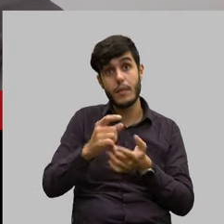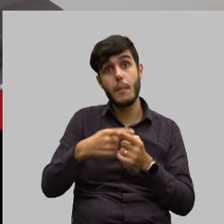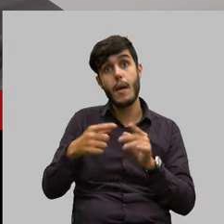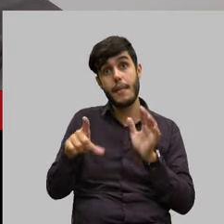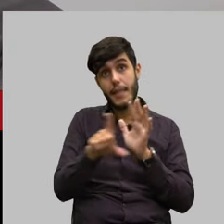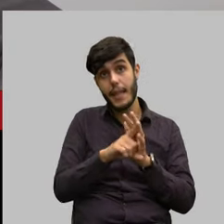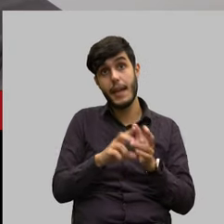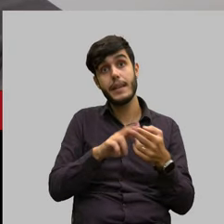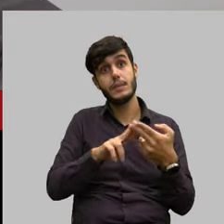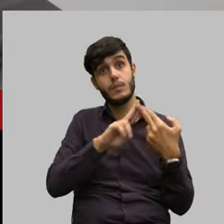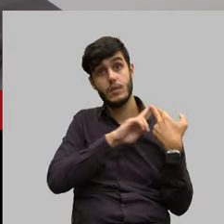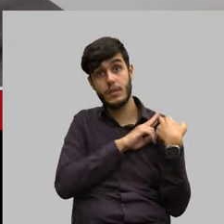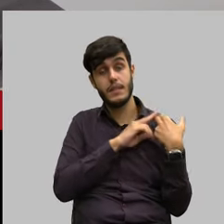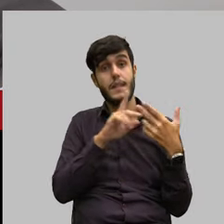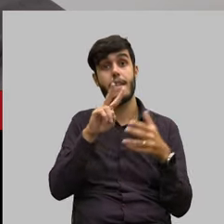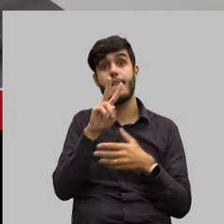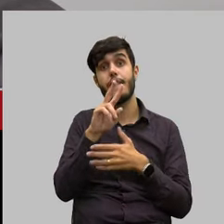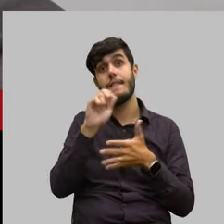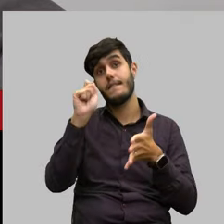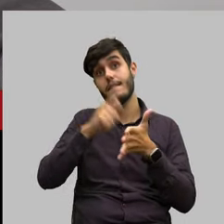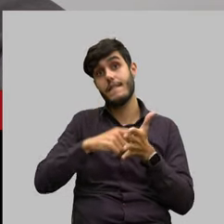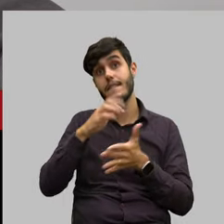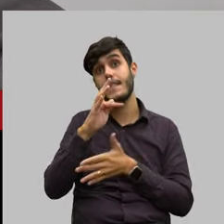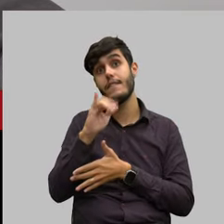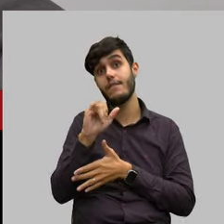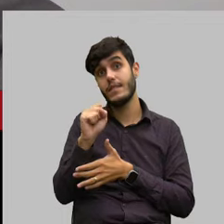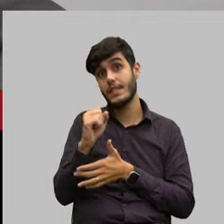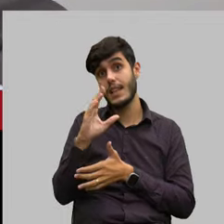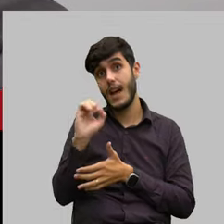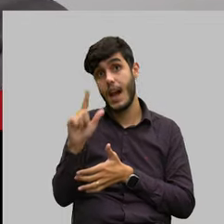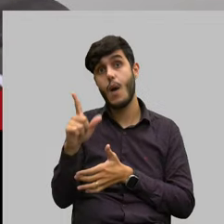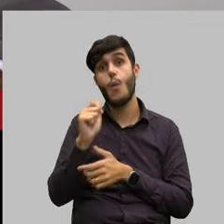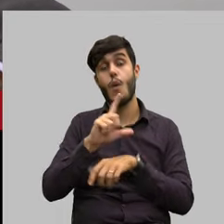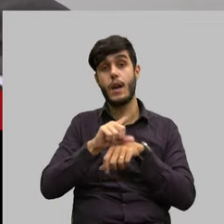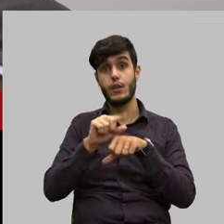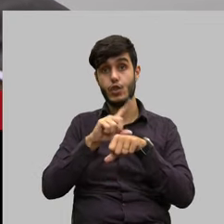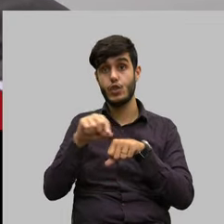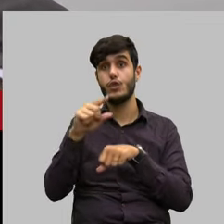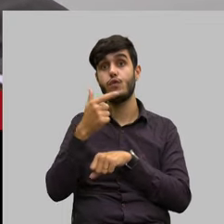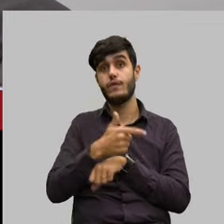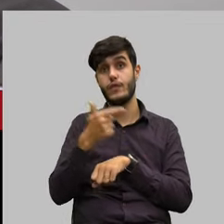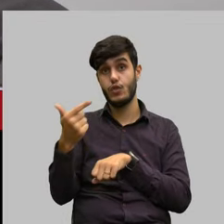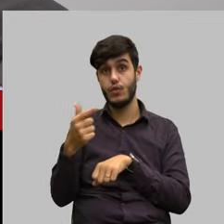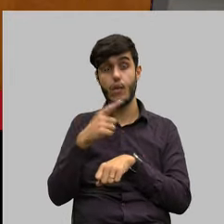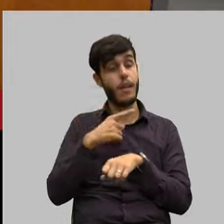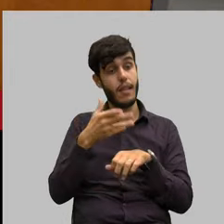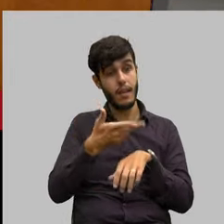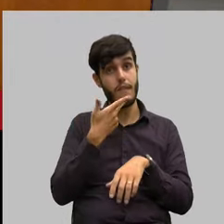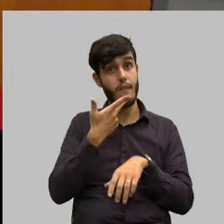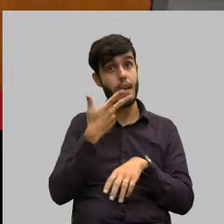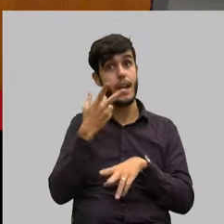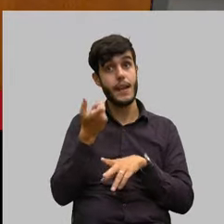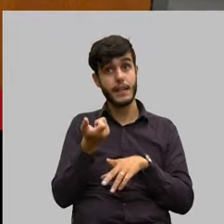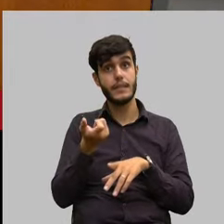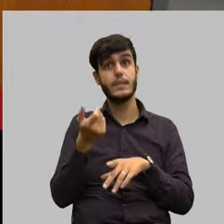responsabilidade fiscal isso lá no seu artigo 22 ISO assim escancaradamente